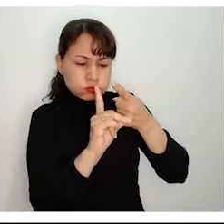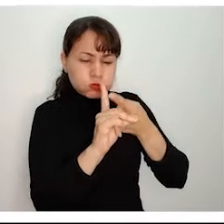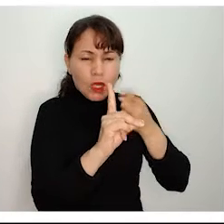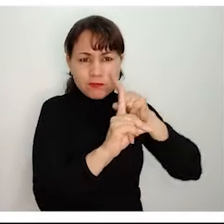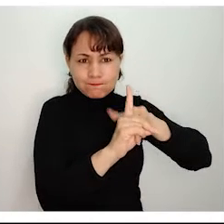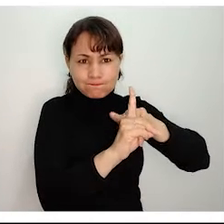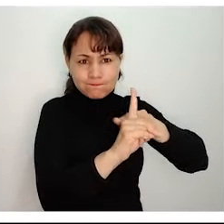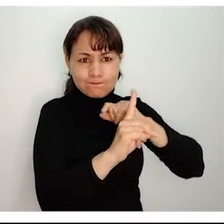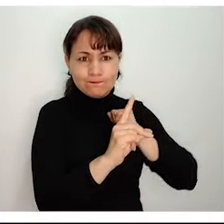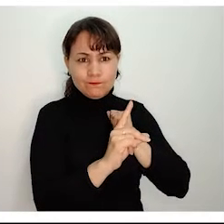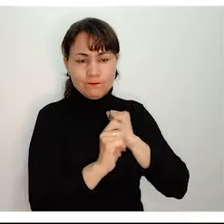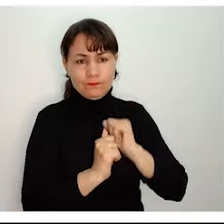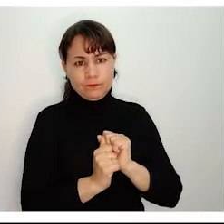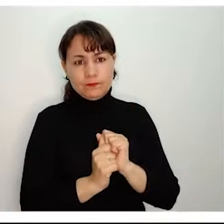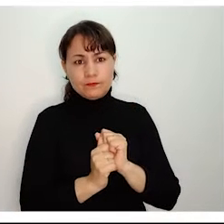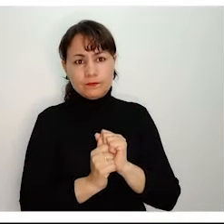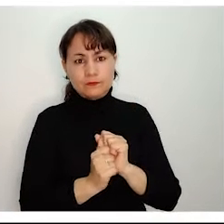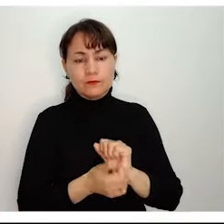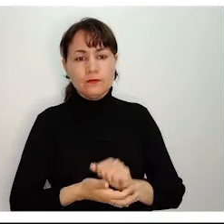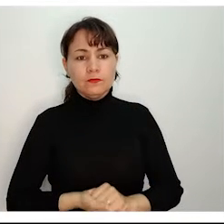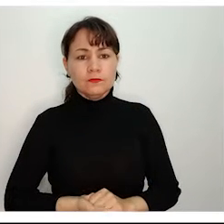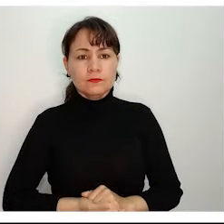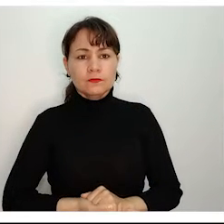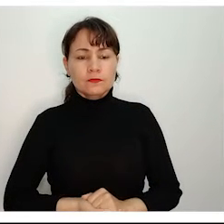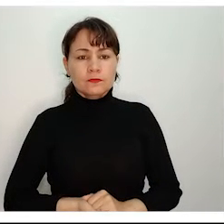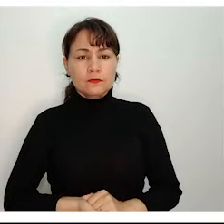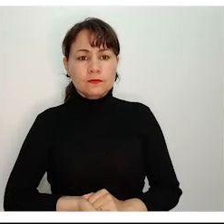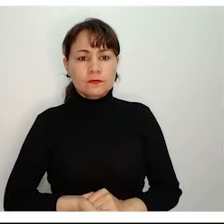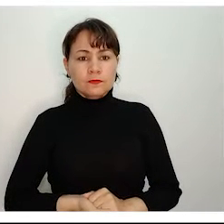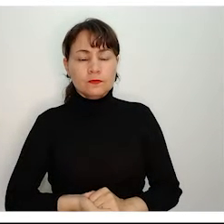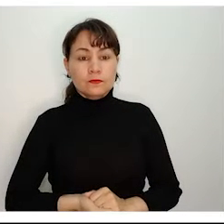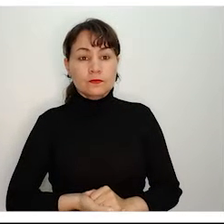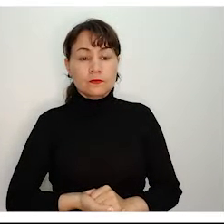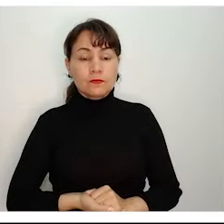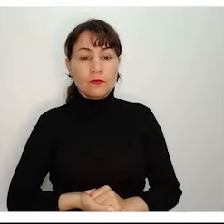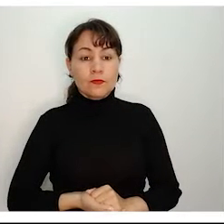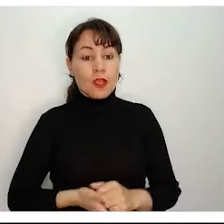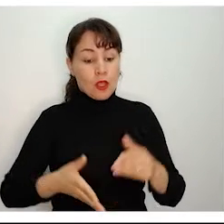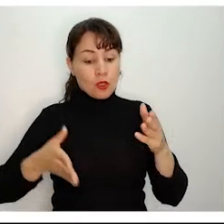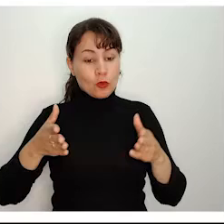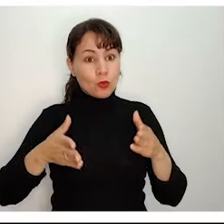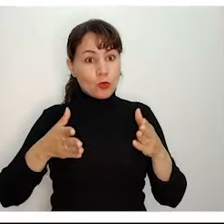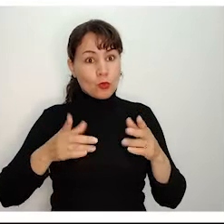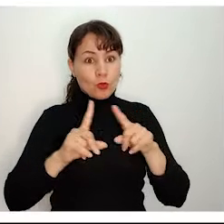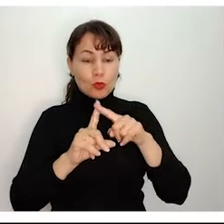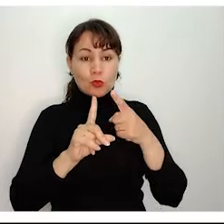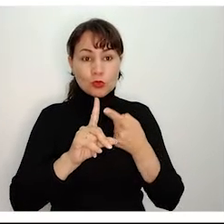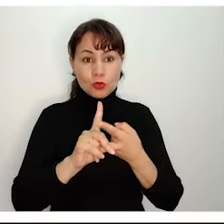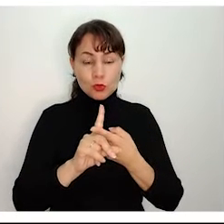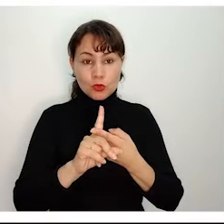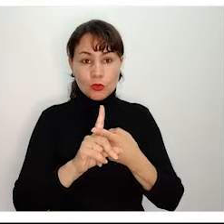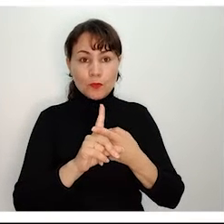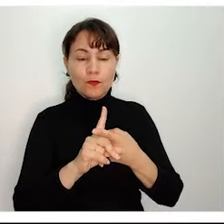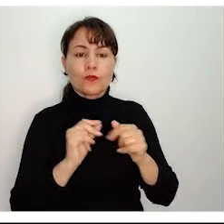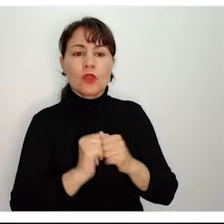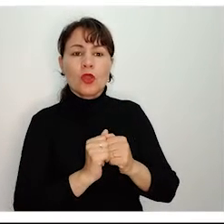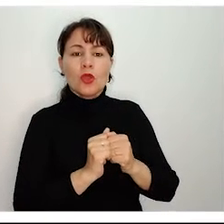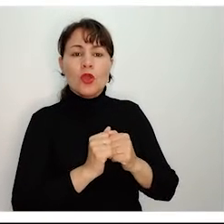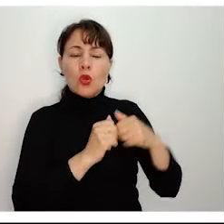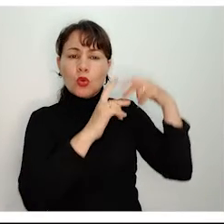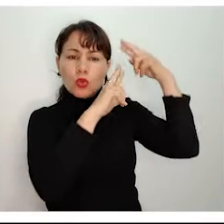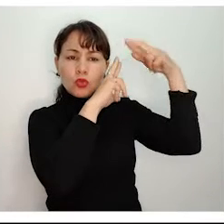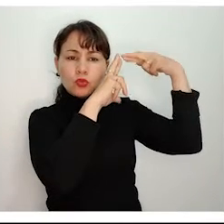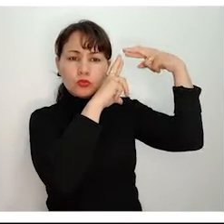embrionário, desde a gestação. Ainda durante a gestação,